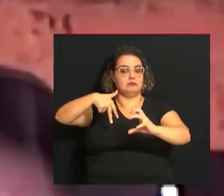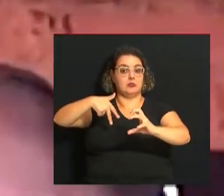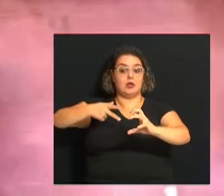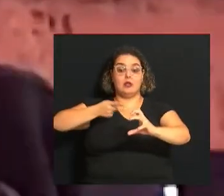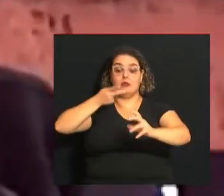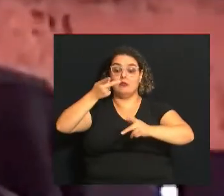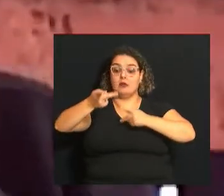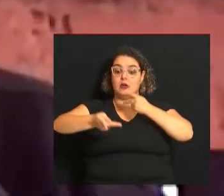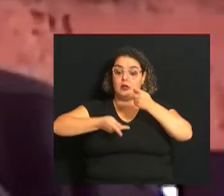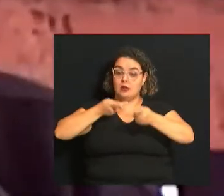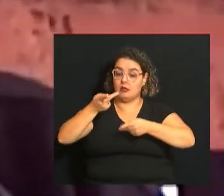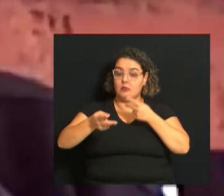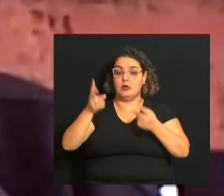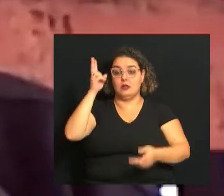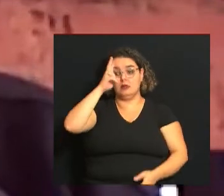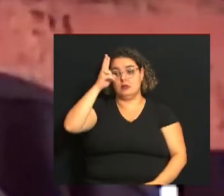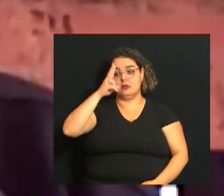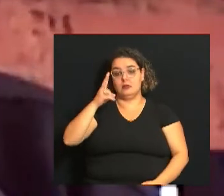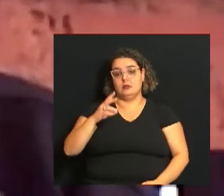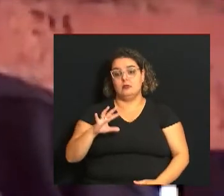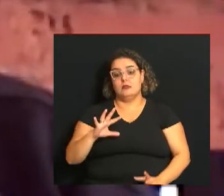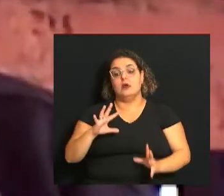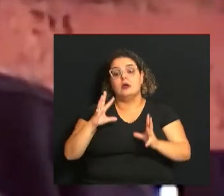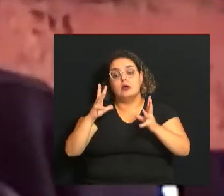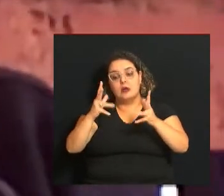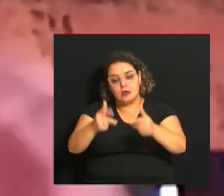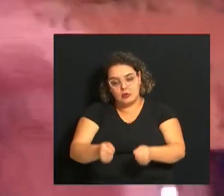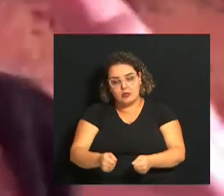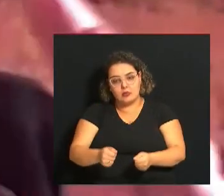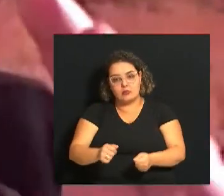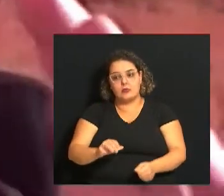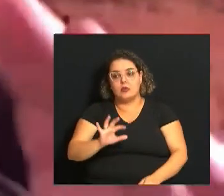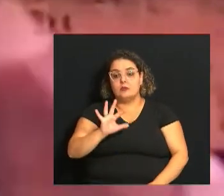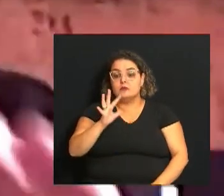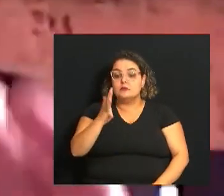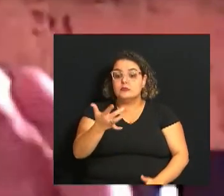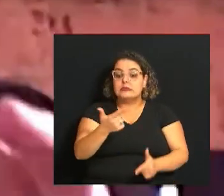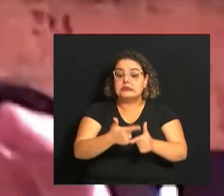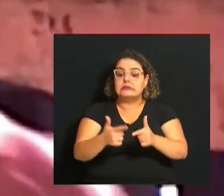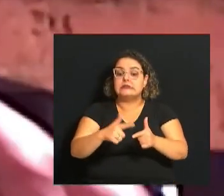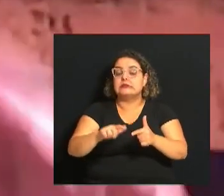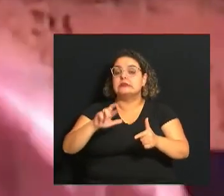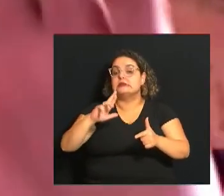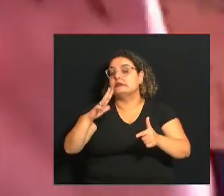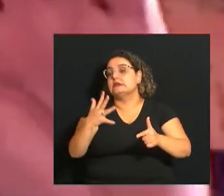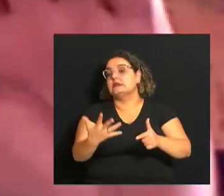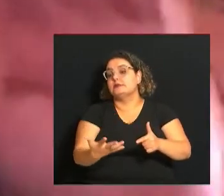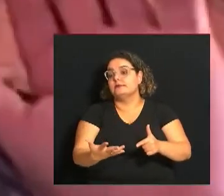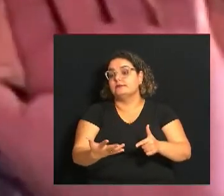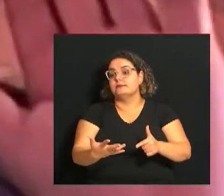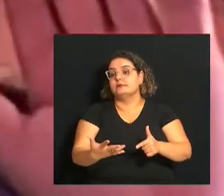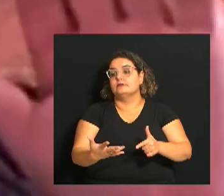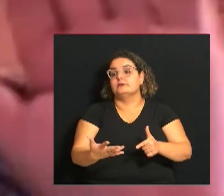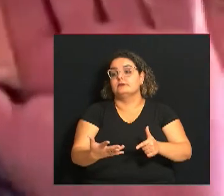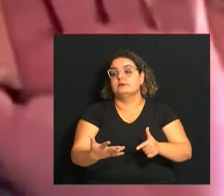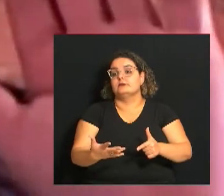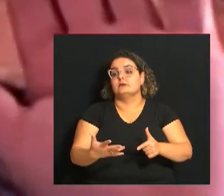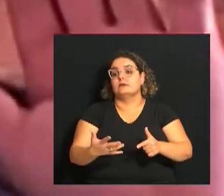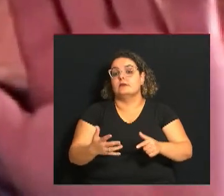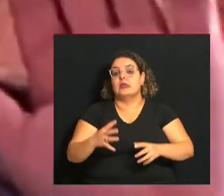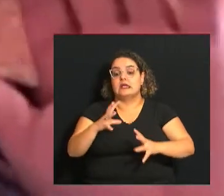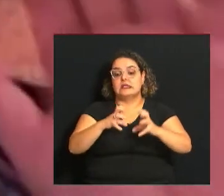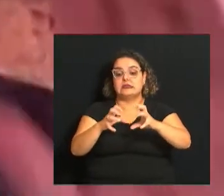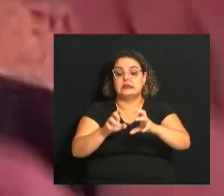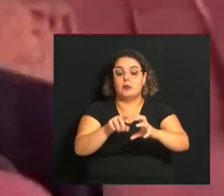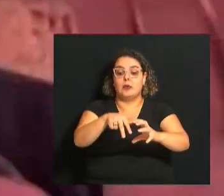história, chegar a algumas conclusões que possam nos ajudar a sair disso. Mas para sair disso, a gente precisa sair da confusão,